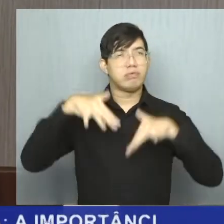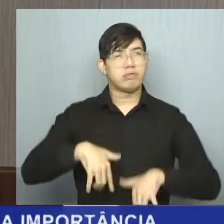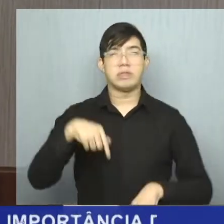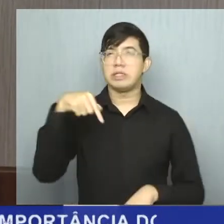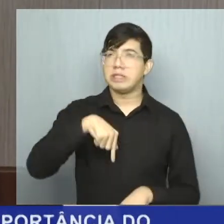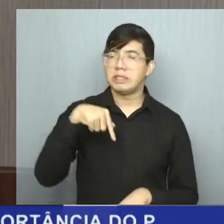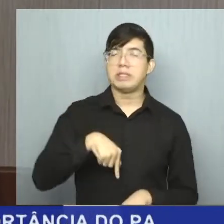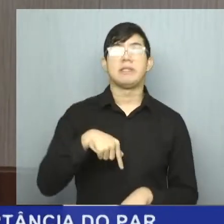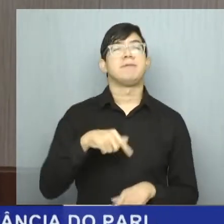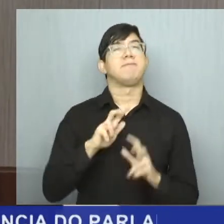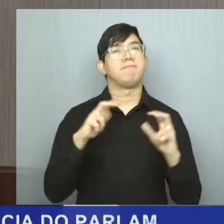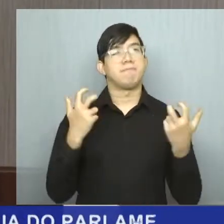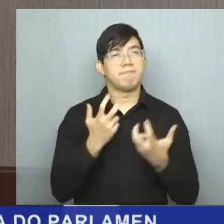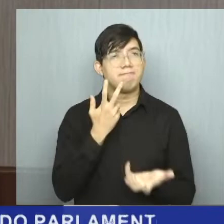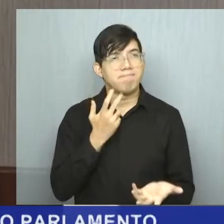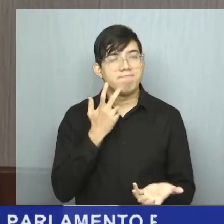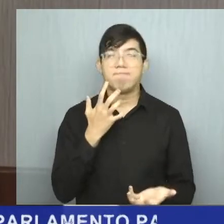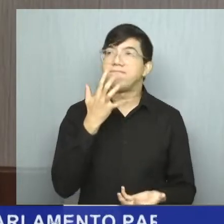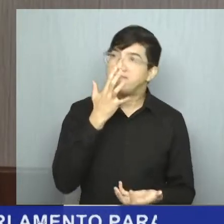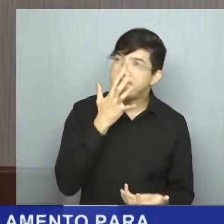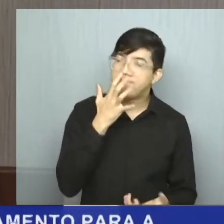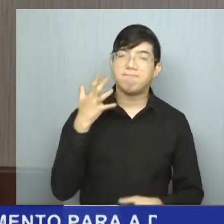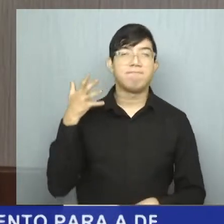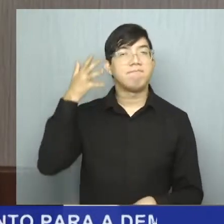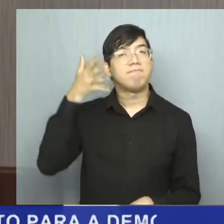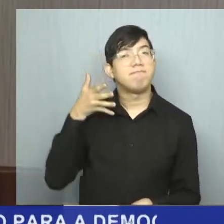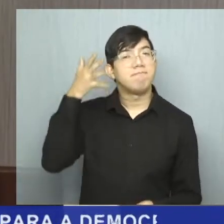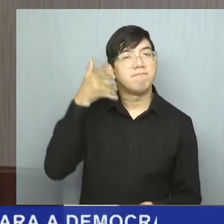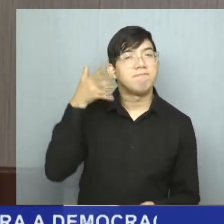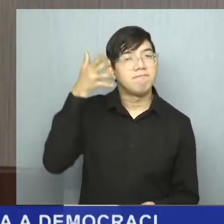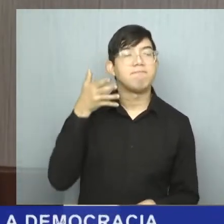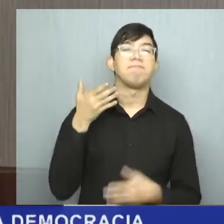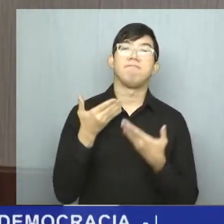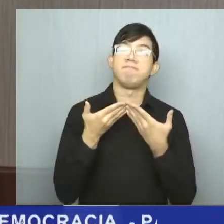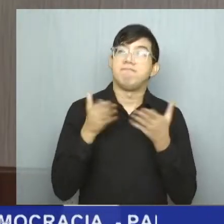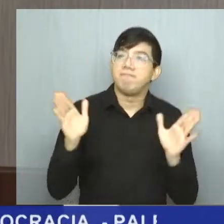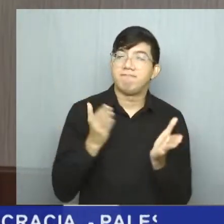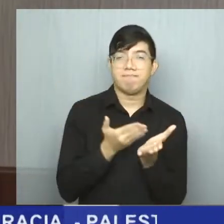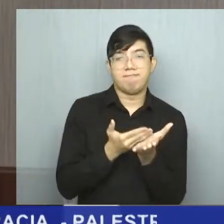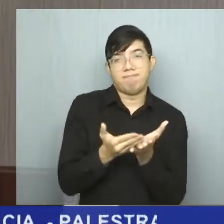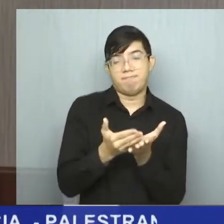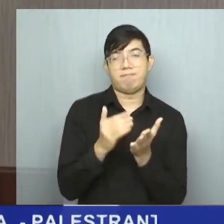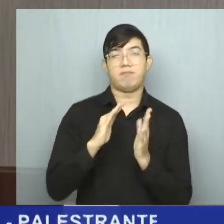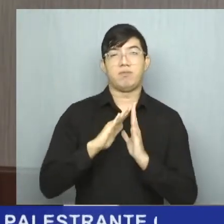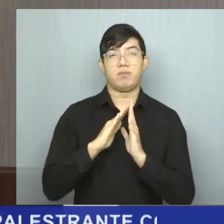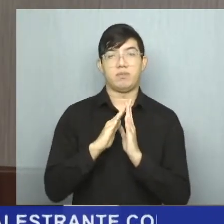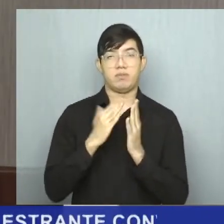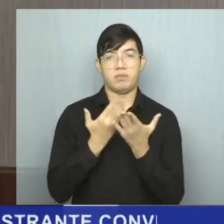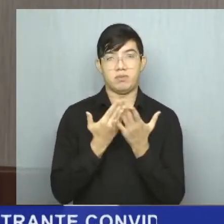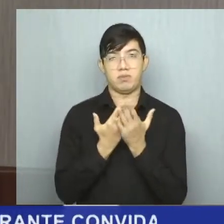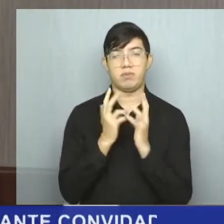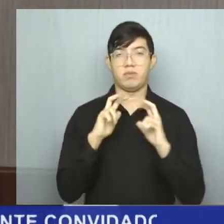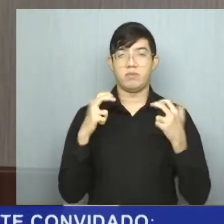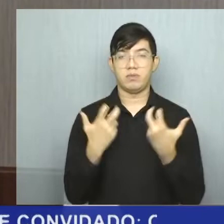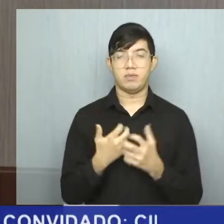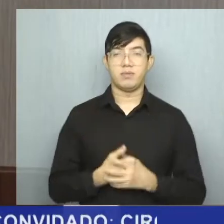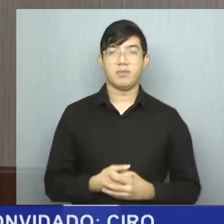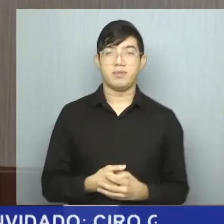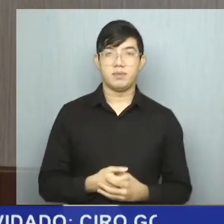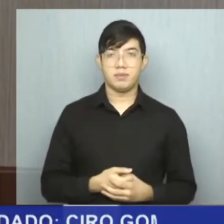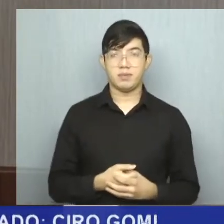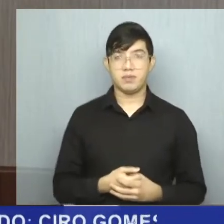conosco essa palestra de início da Escola do Parlamento. Nós temos